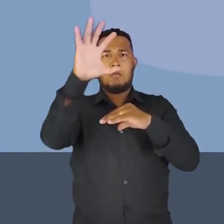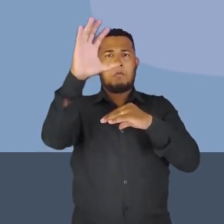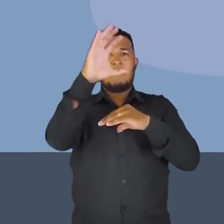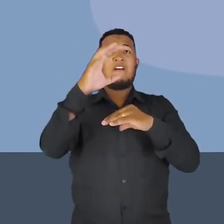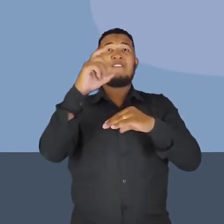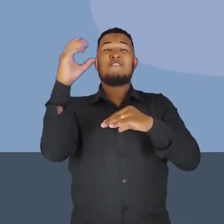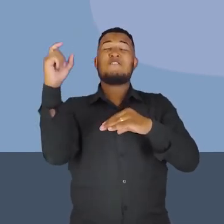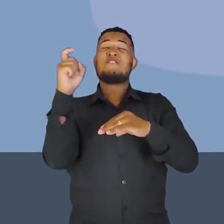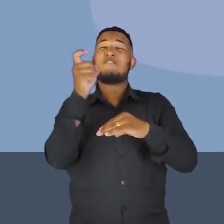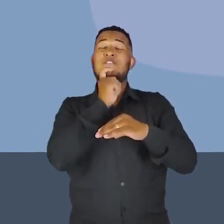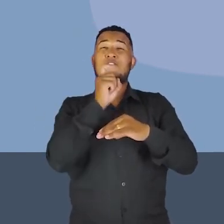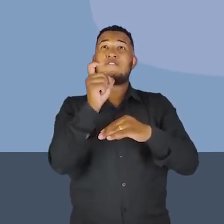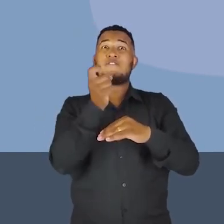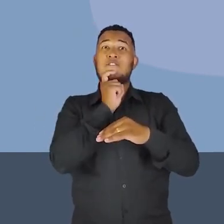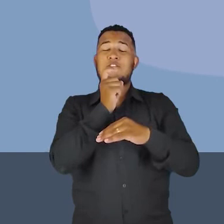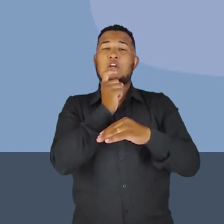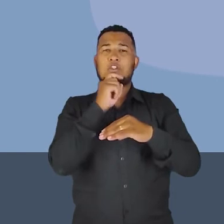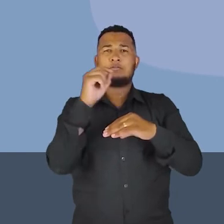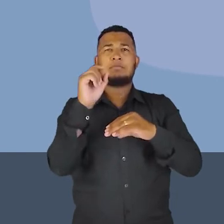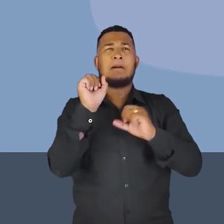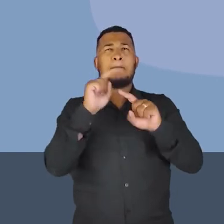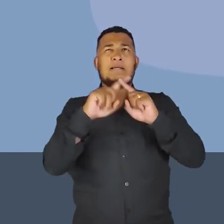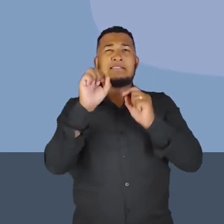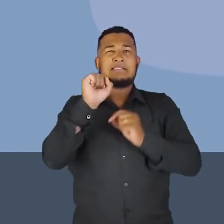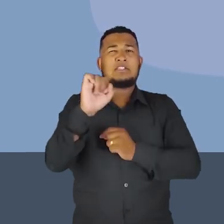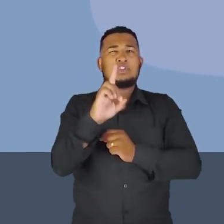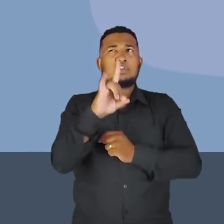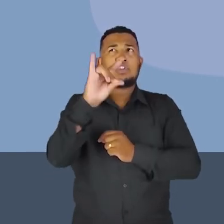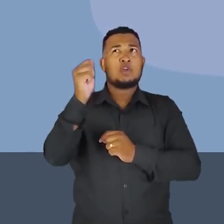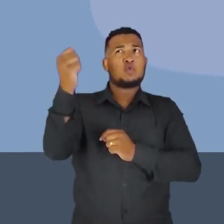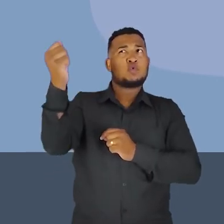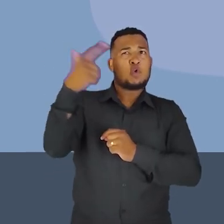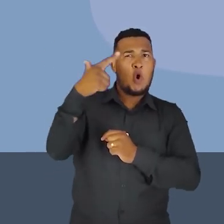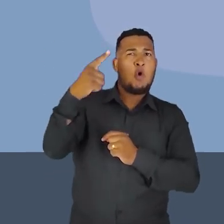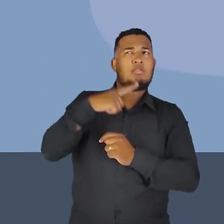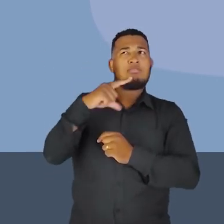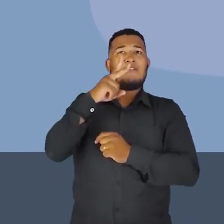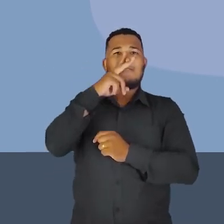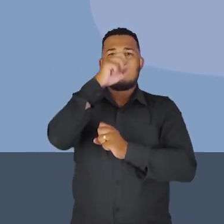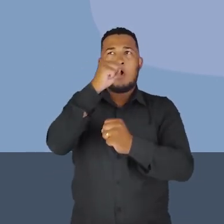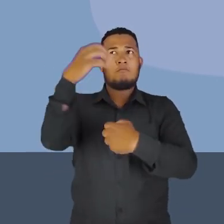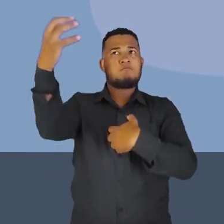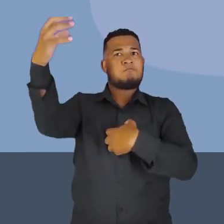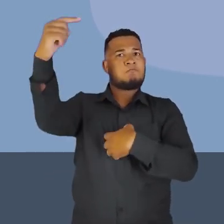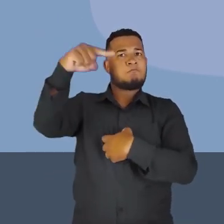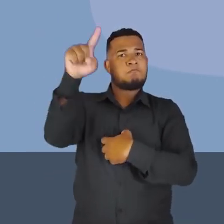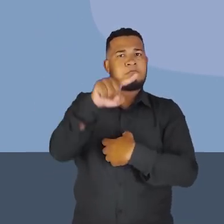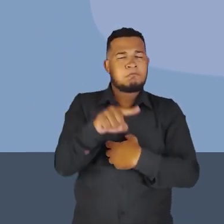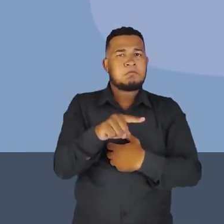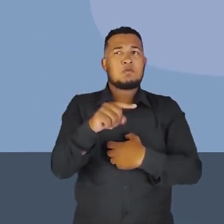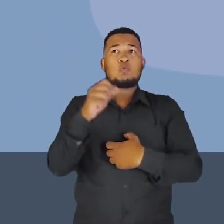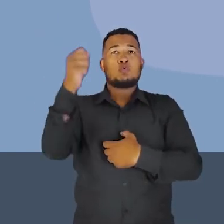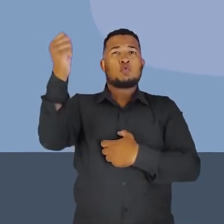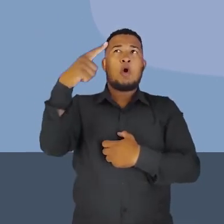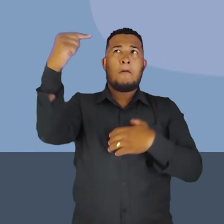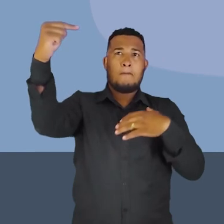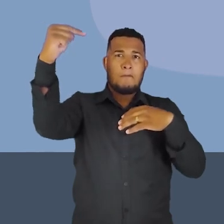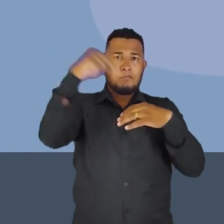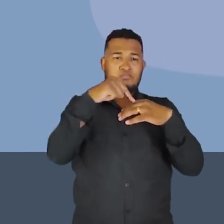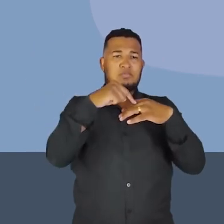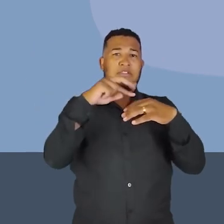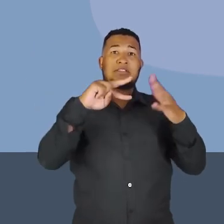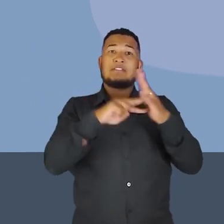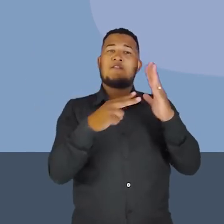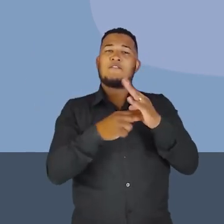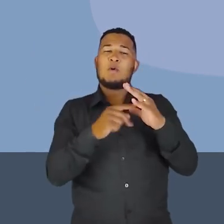Quando a gente tem dias ensolarados, né, quando existe a incidência de raios solares, né, os raios eles batem no solo e eles aquecem aquele